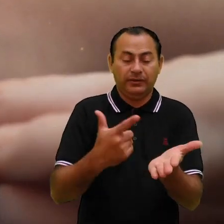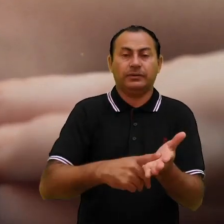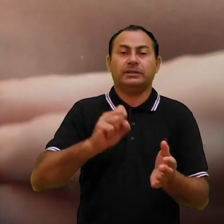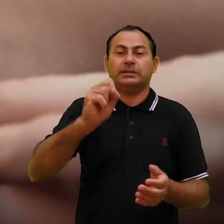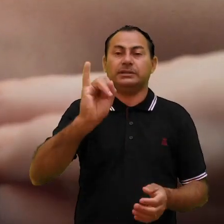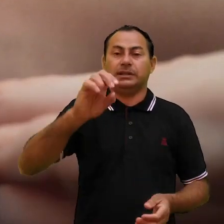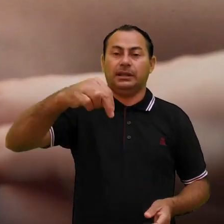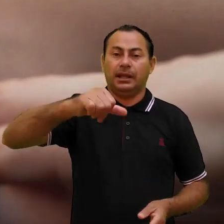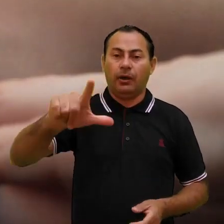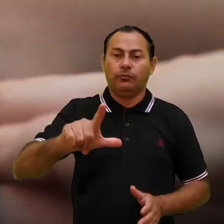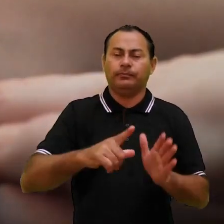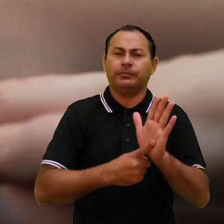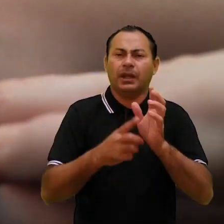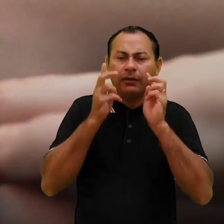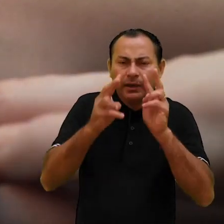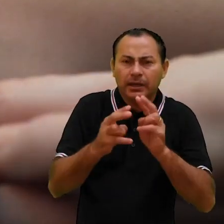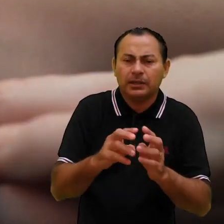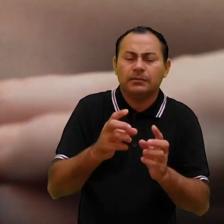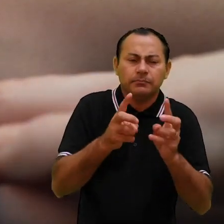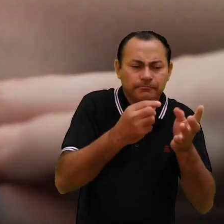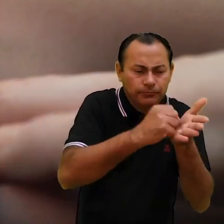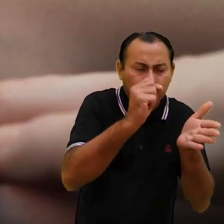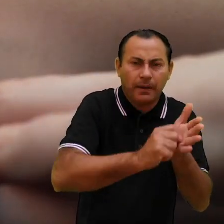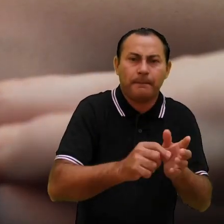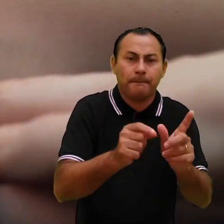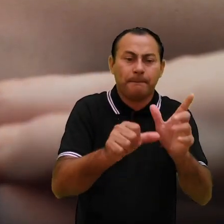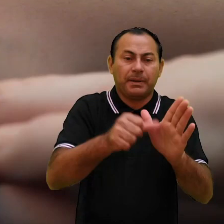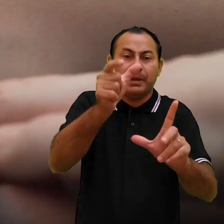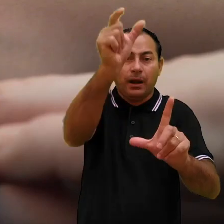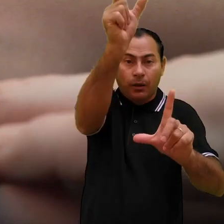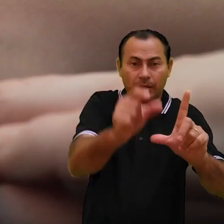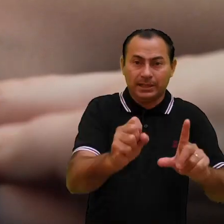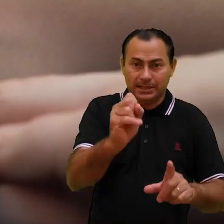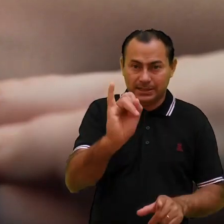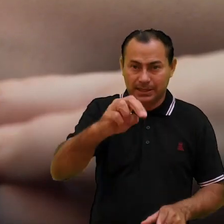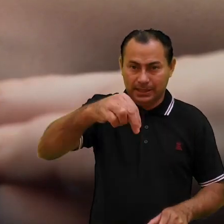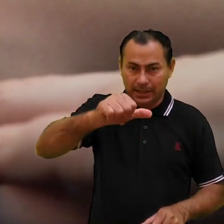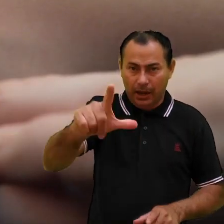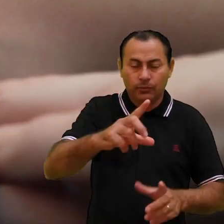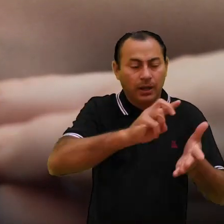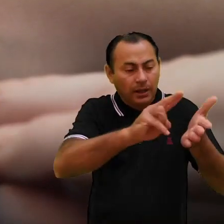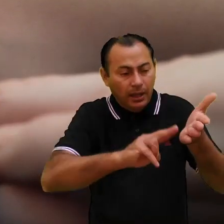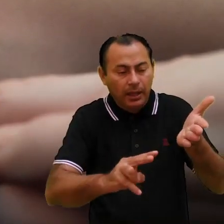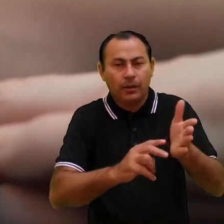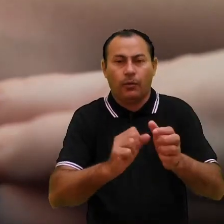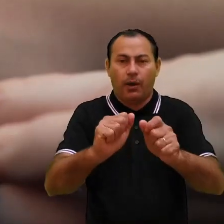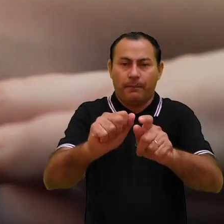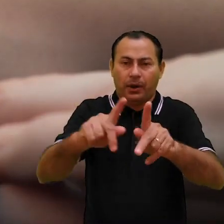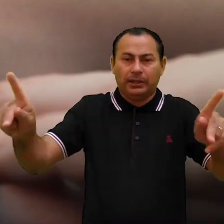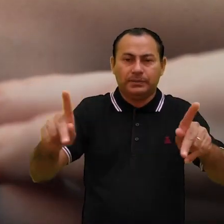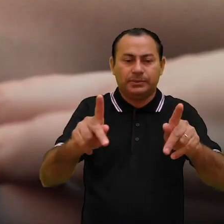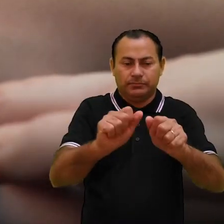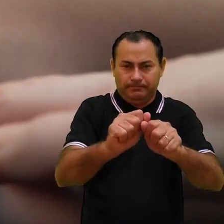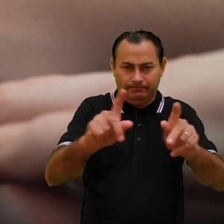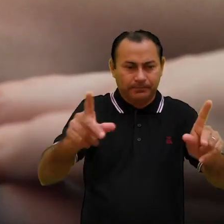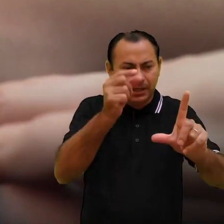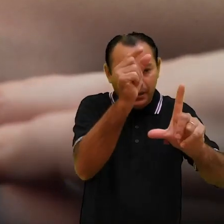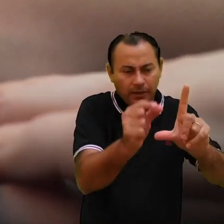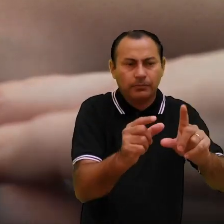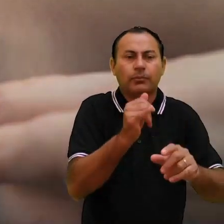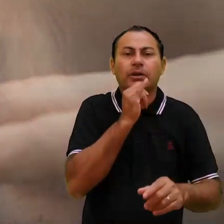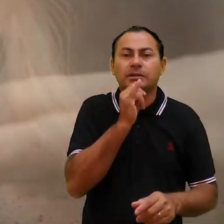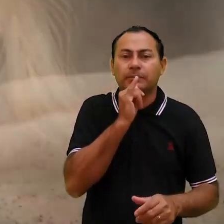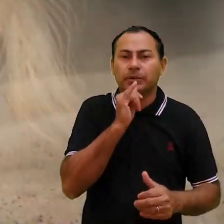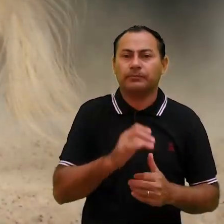sinais. Faça uma lista desses sinais na primeira coluna à medida que você lê o Apocalipse. Por